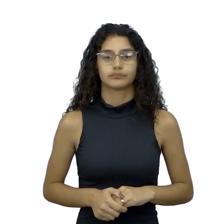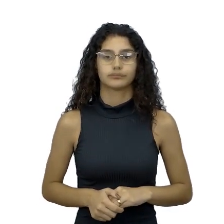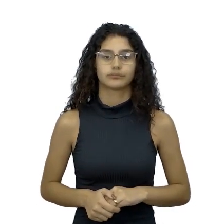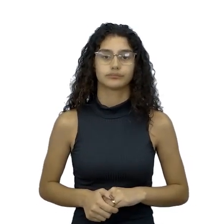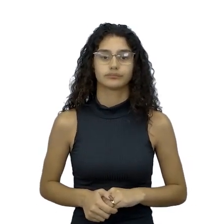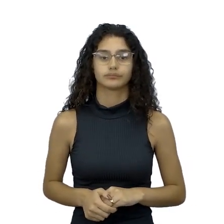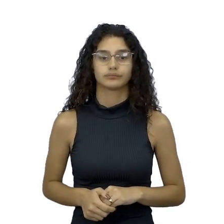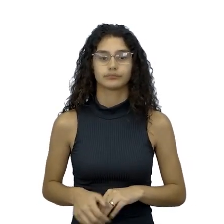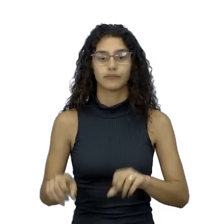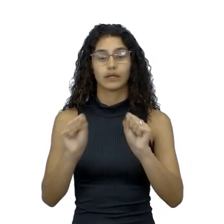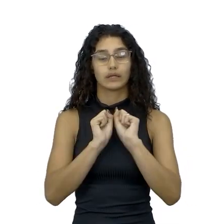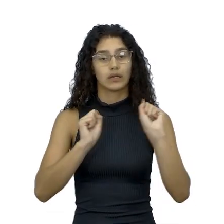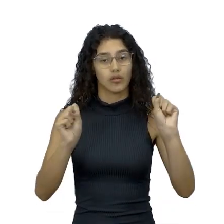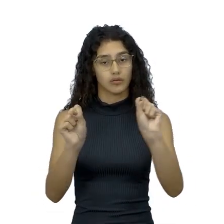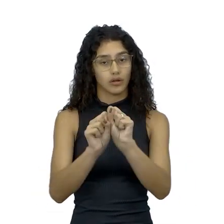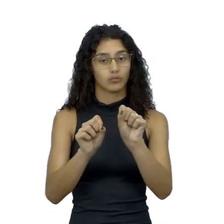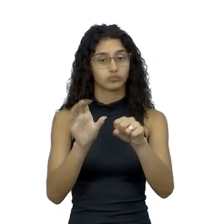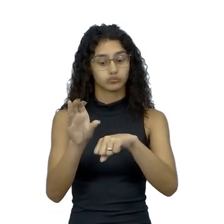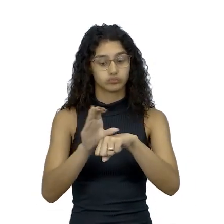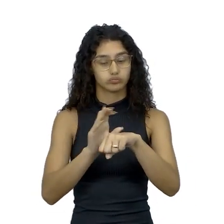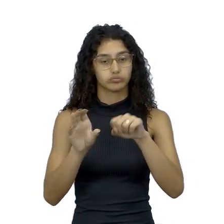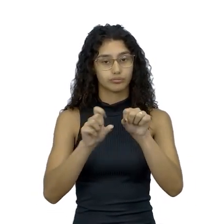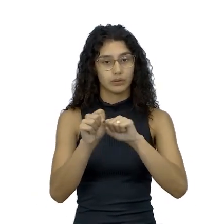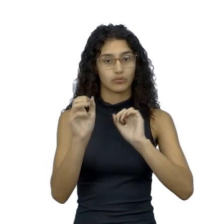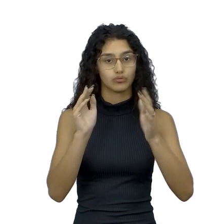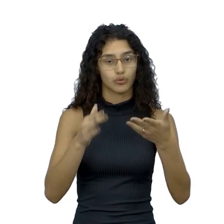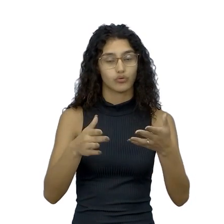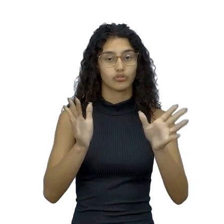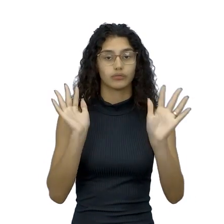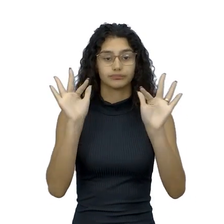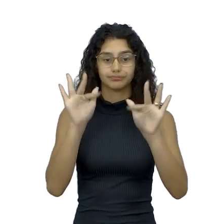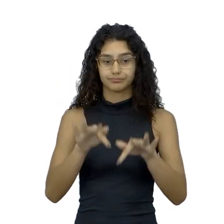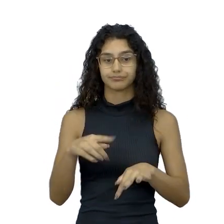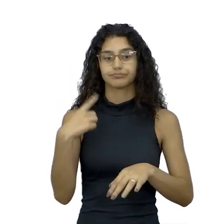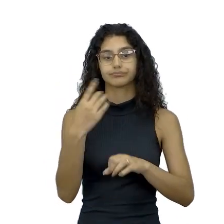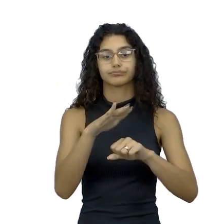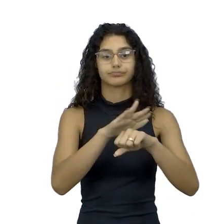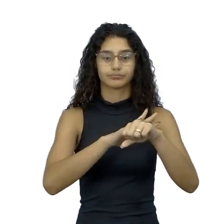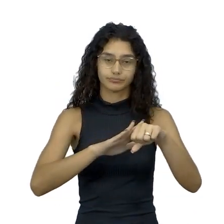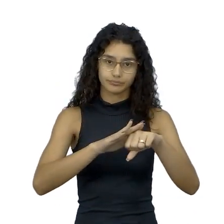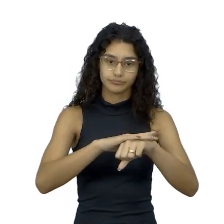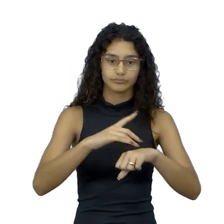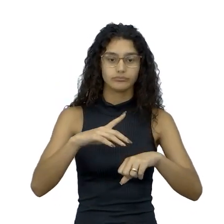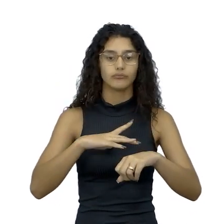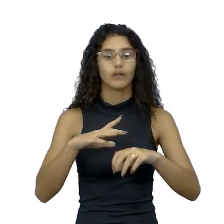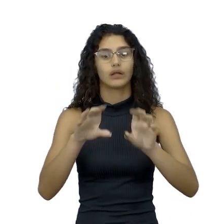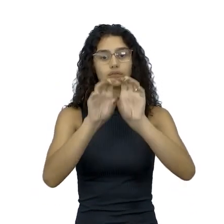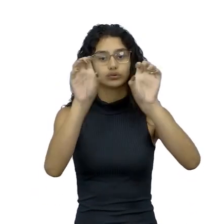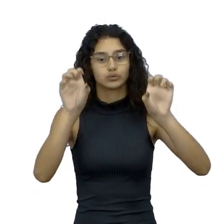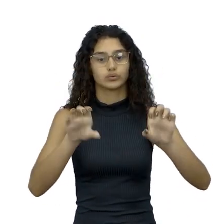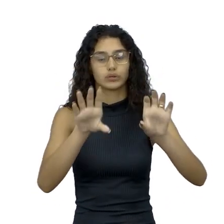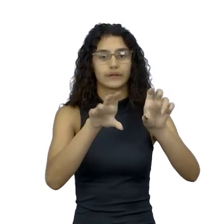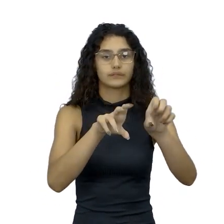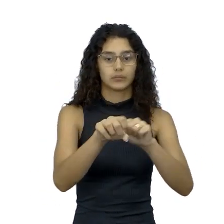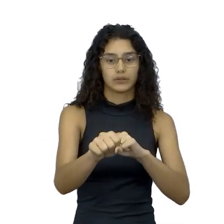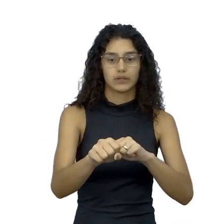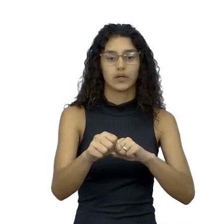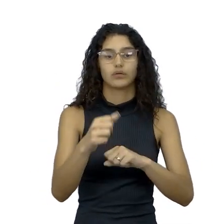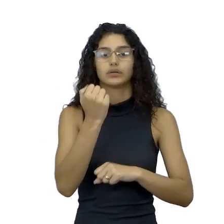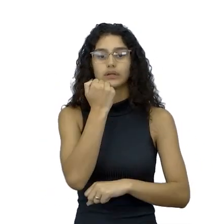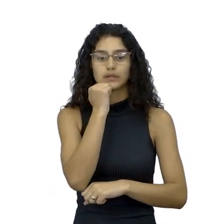E sistematizando a formação de hoje, então, estamos aqui chegando ao fim, a gente conversou um pouquinho sobre a estrutura das